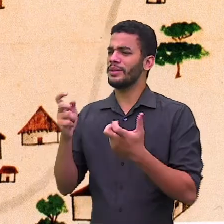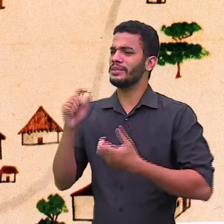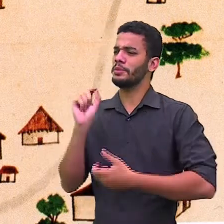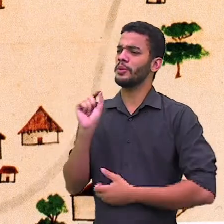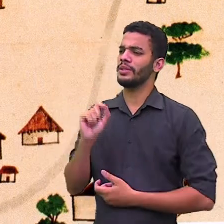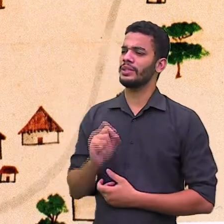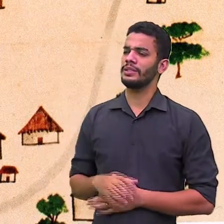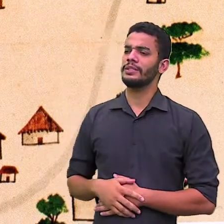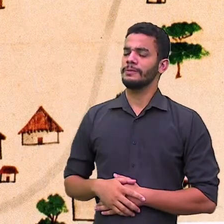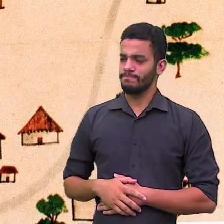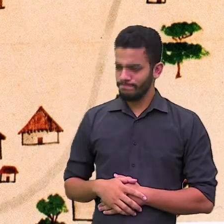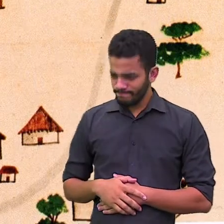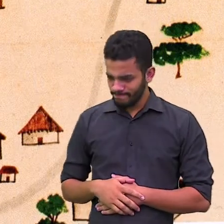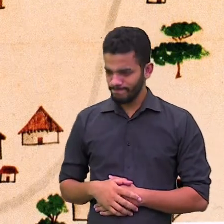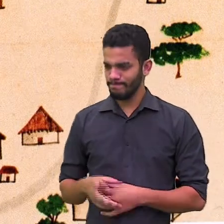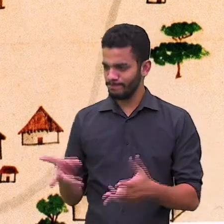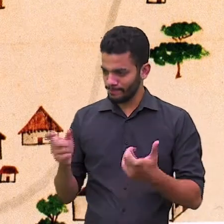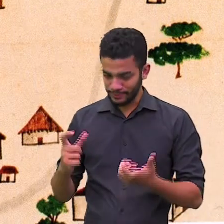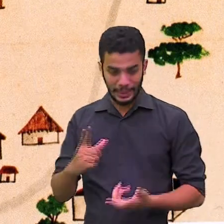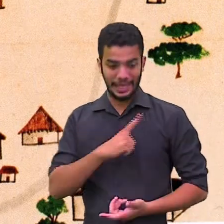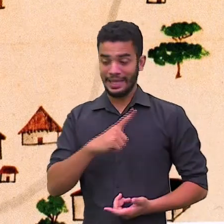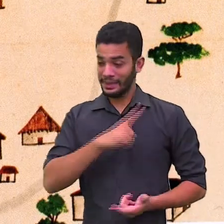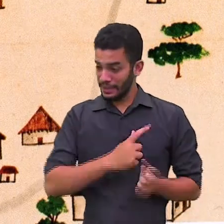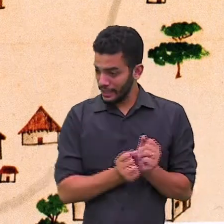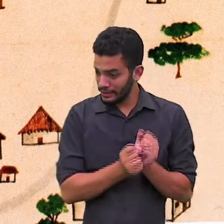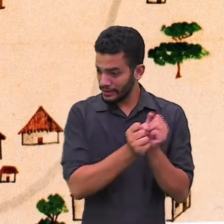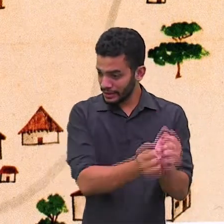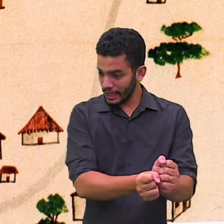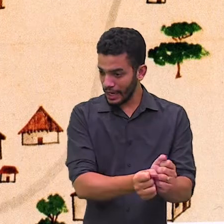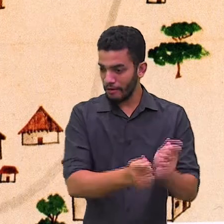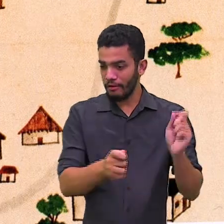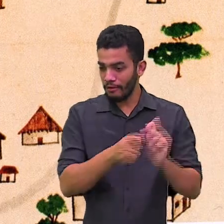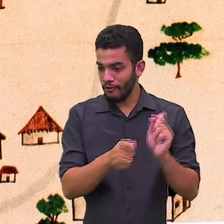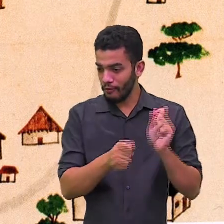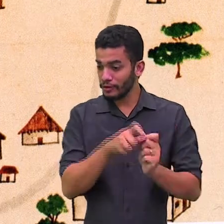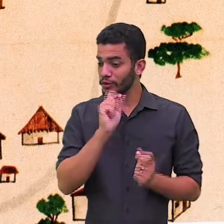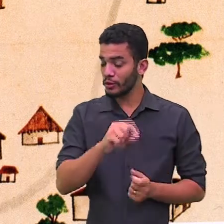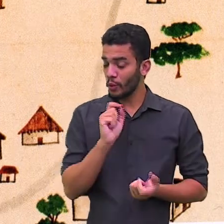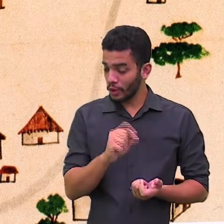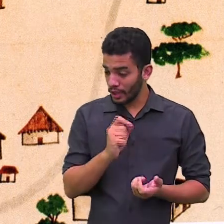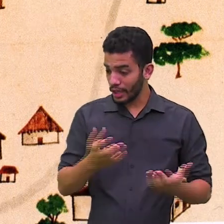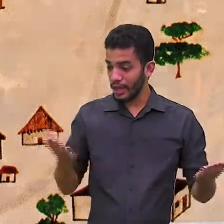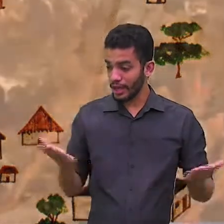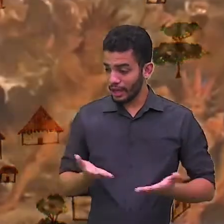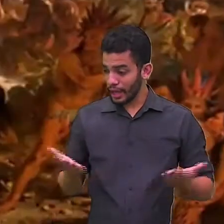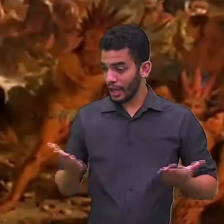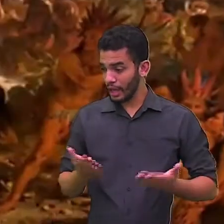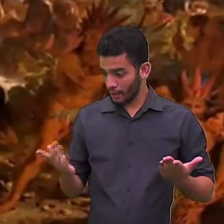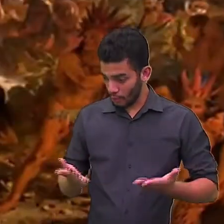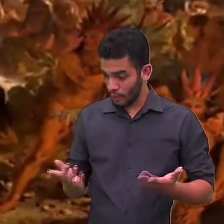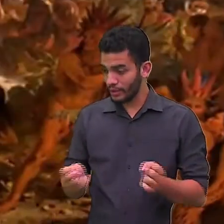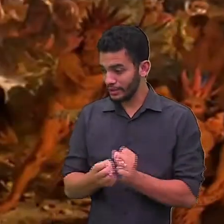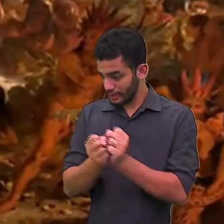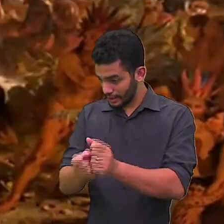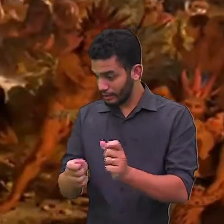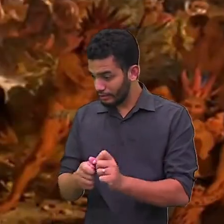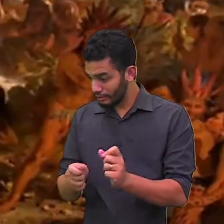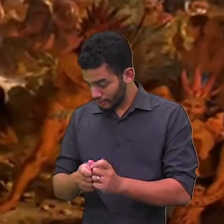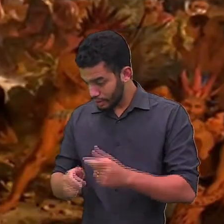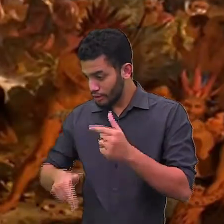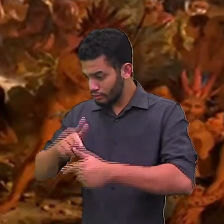trabalhadores. Os indígenas ou os índios não estavam familiarizados com a ideia de trabalho